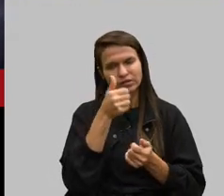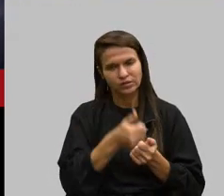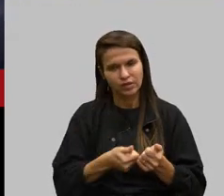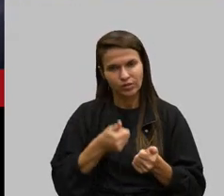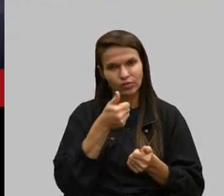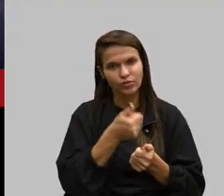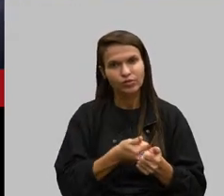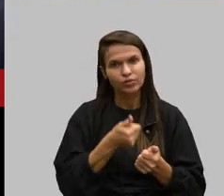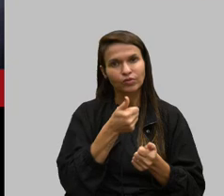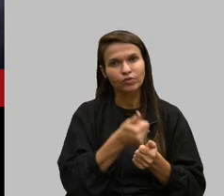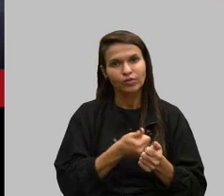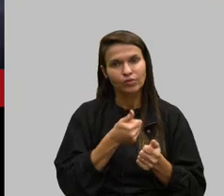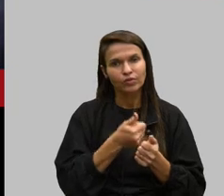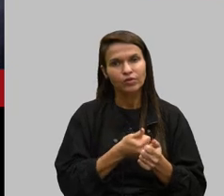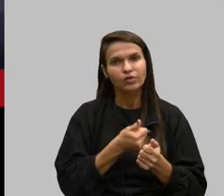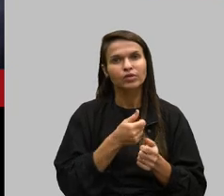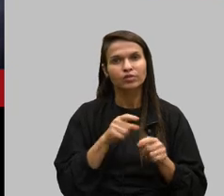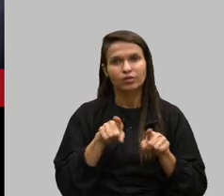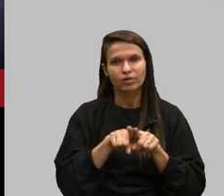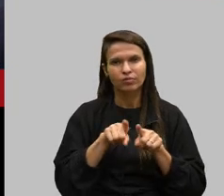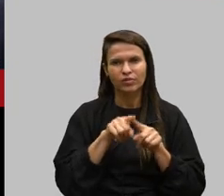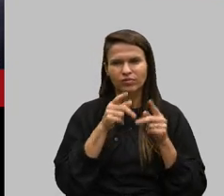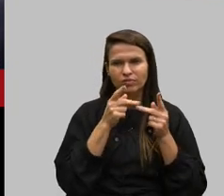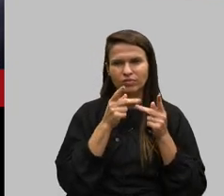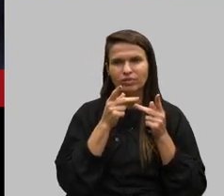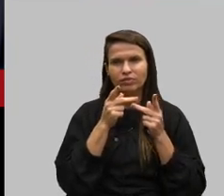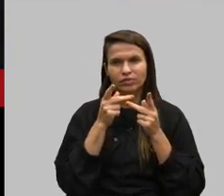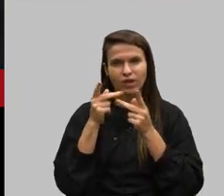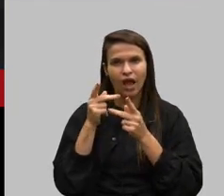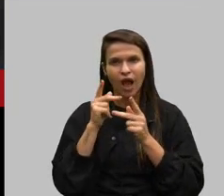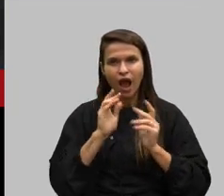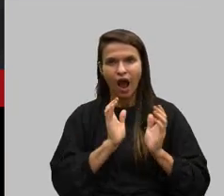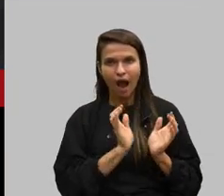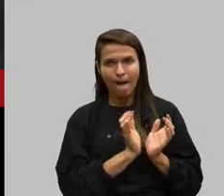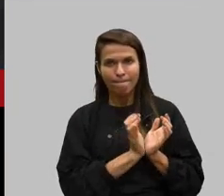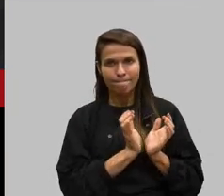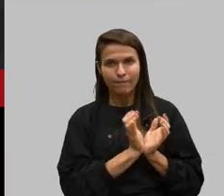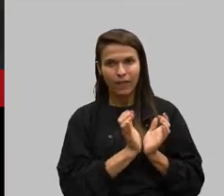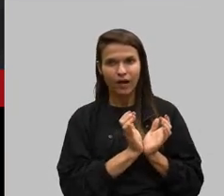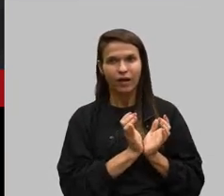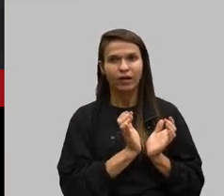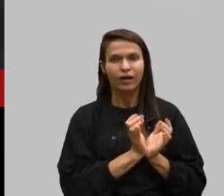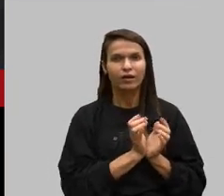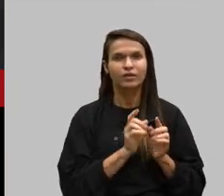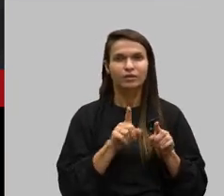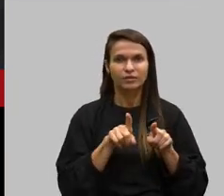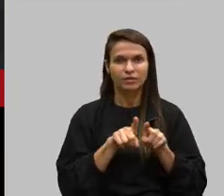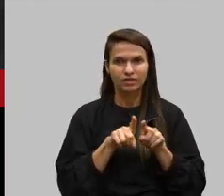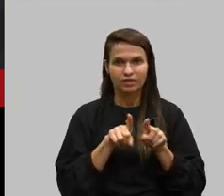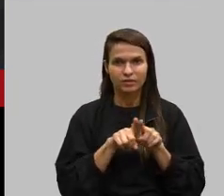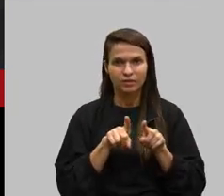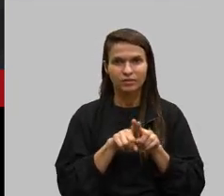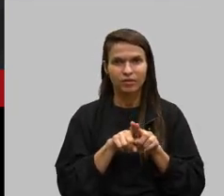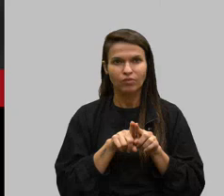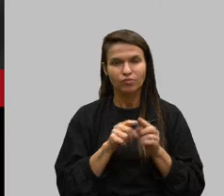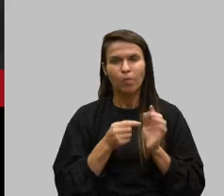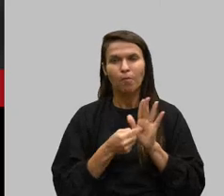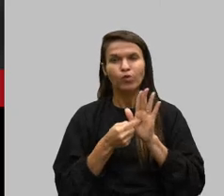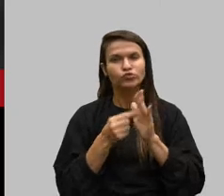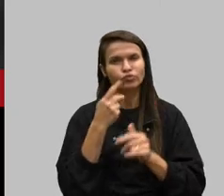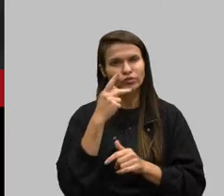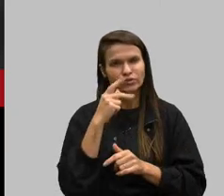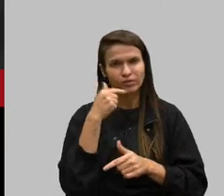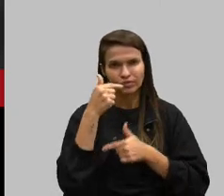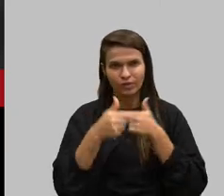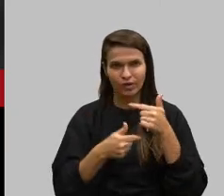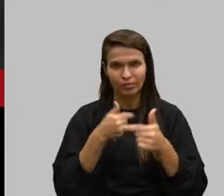Visitei pouco tempo em Belavista de Minas a uma a pai e a a diretora da pai destacou o seu trabalho e